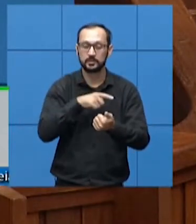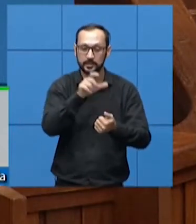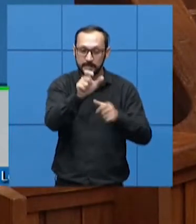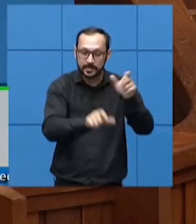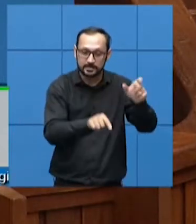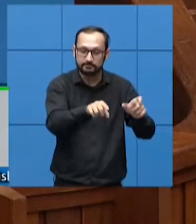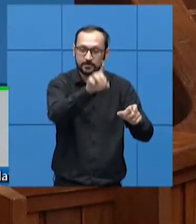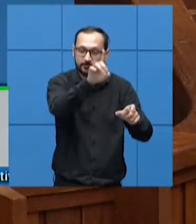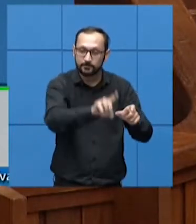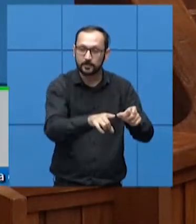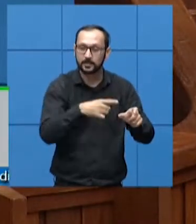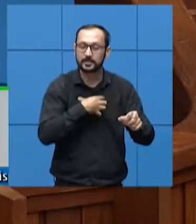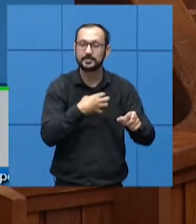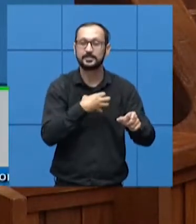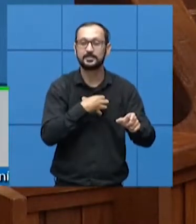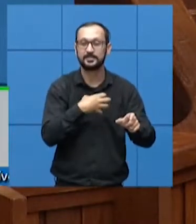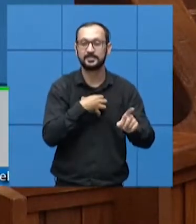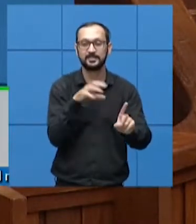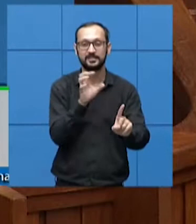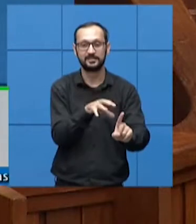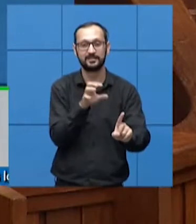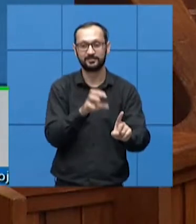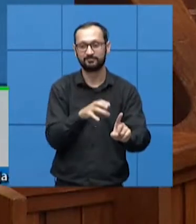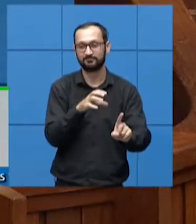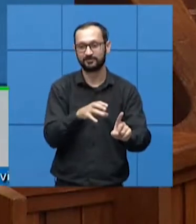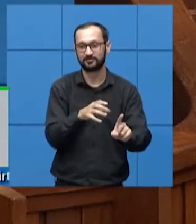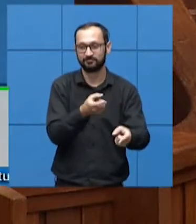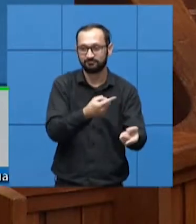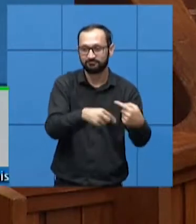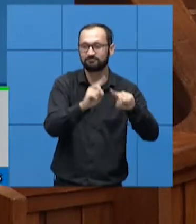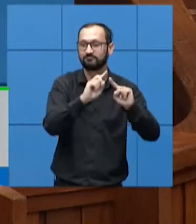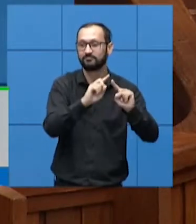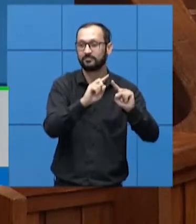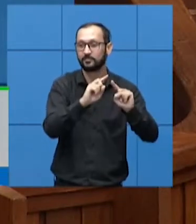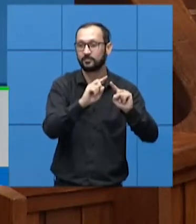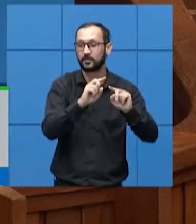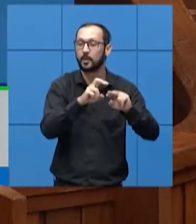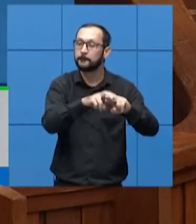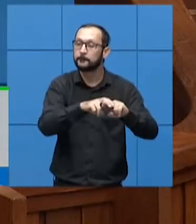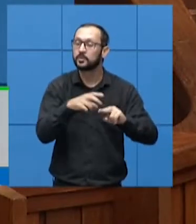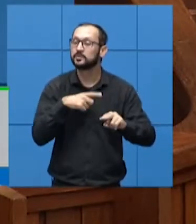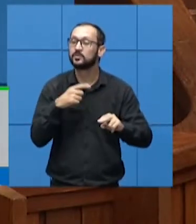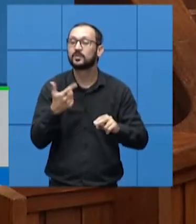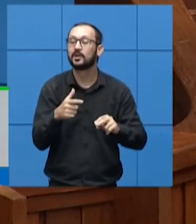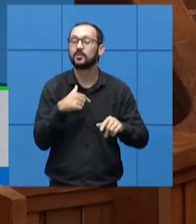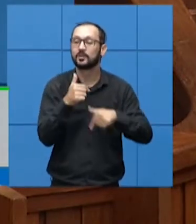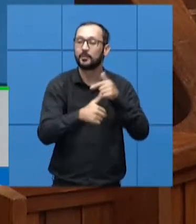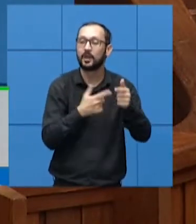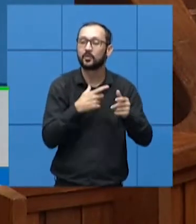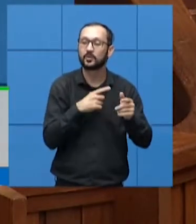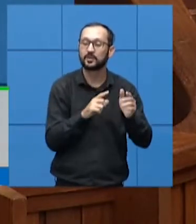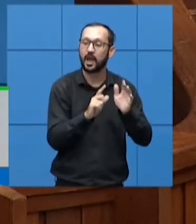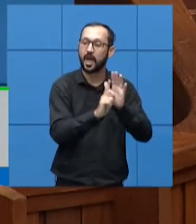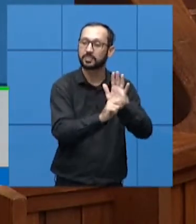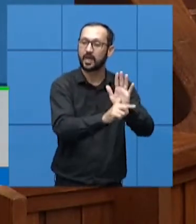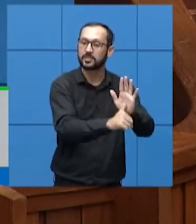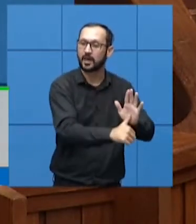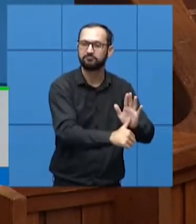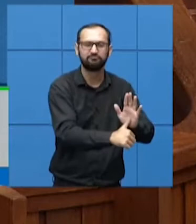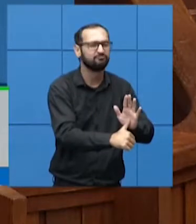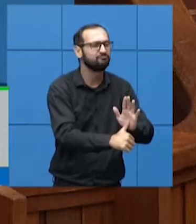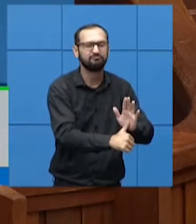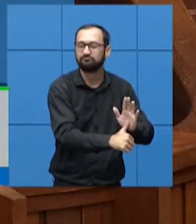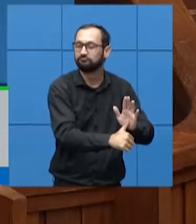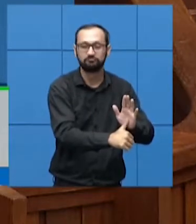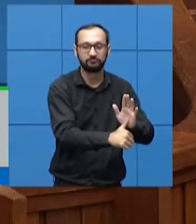com deficiência. Um dos motivos da nossa preocupação de nós não trabalharmos com defasagens. Tá? E é muito importante que a gente